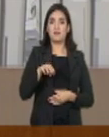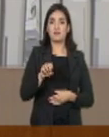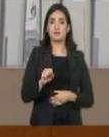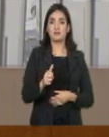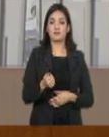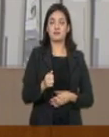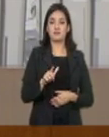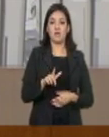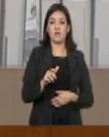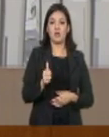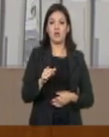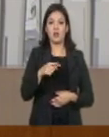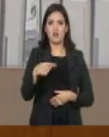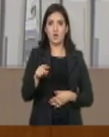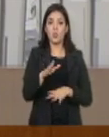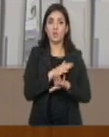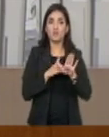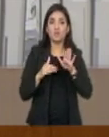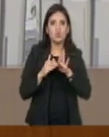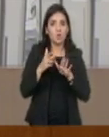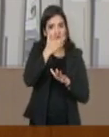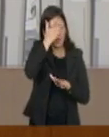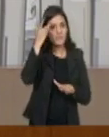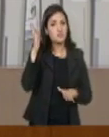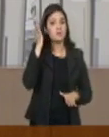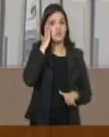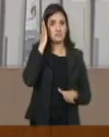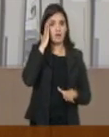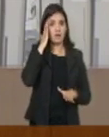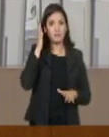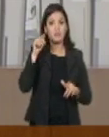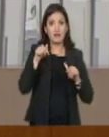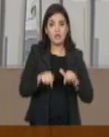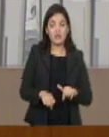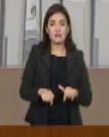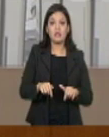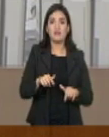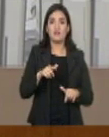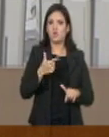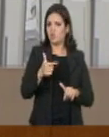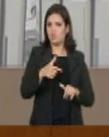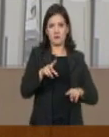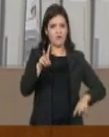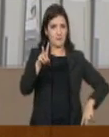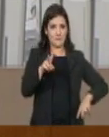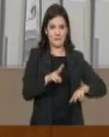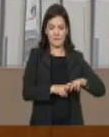de sabença pública. Essa casa conduziu sem prisão preventiva.